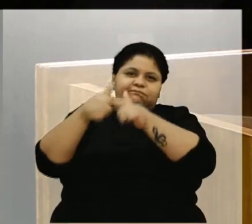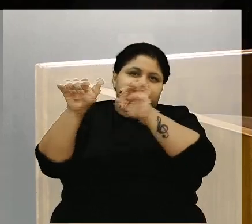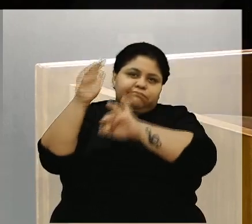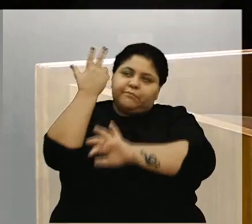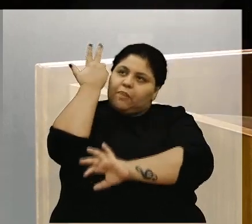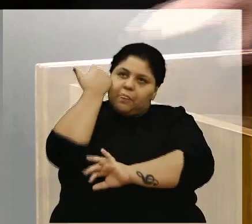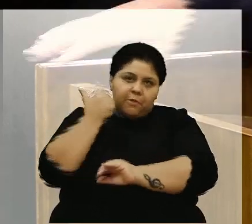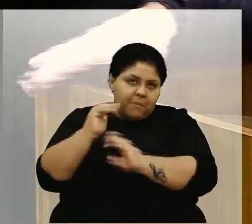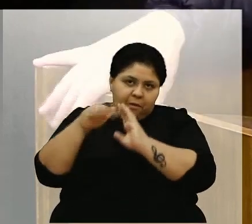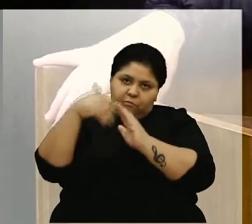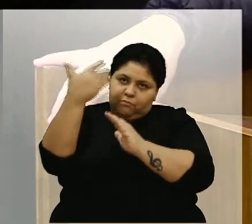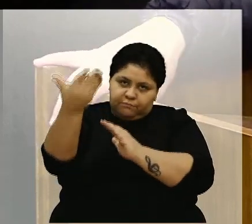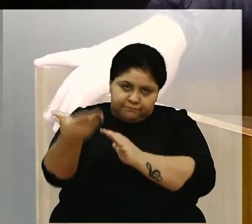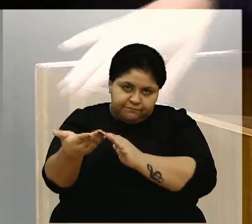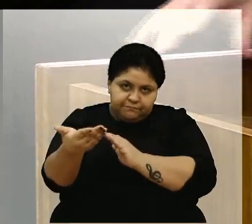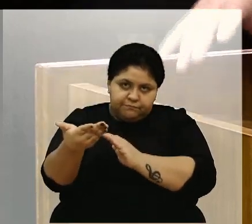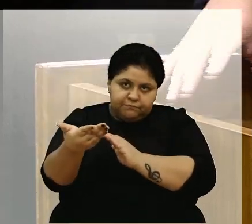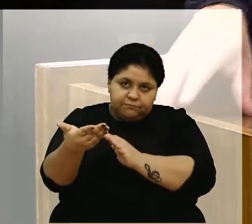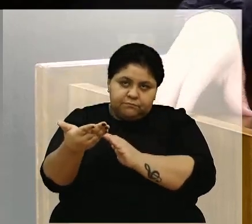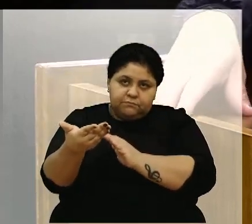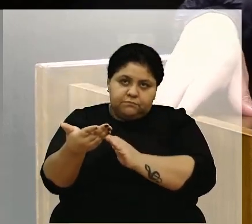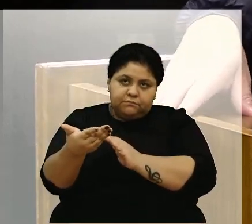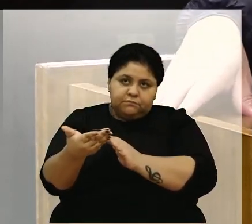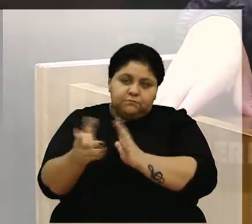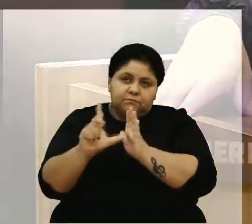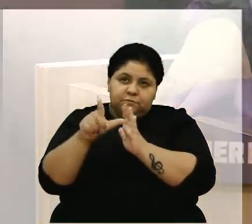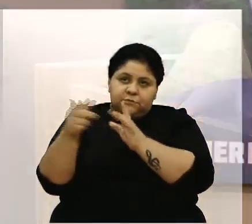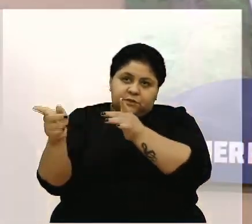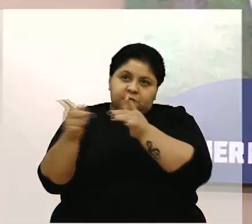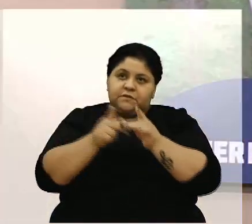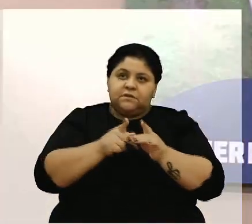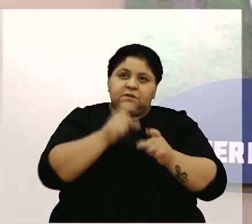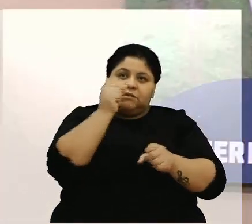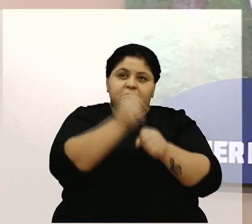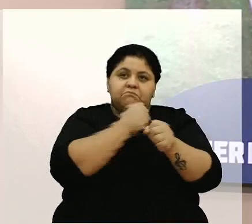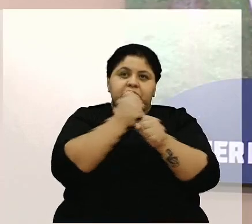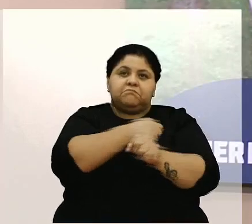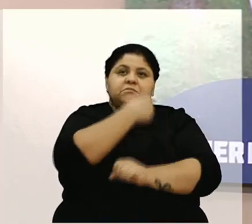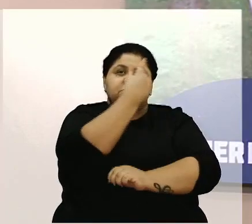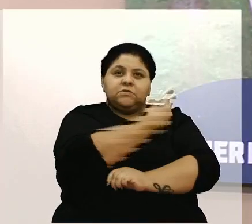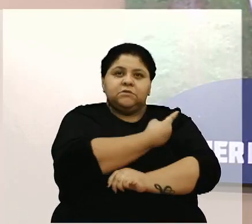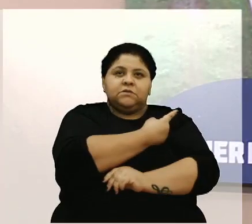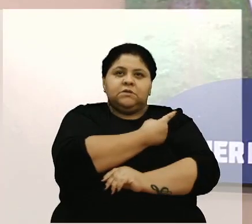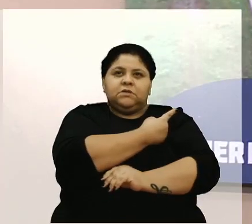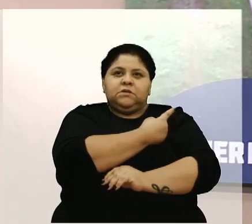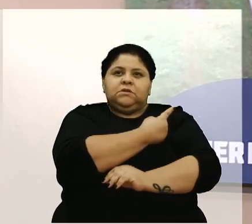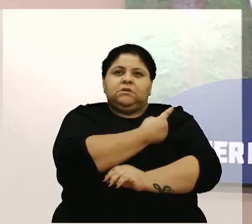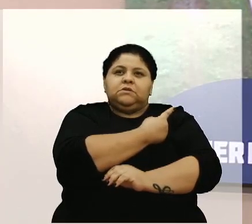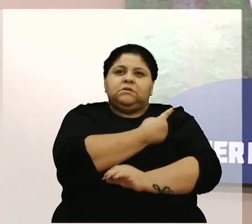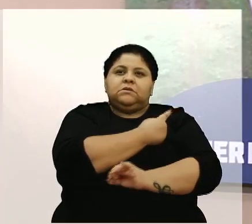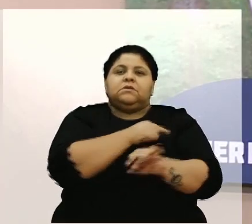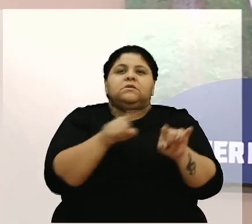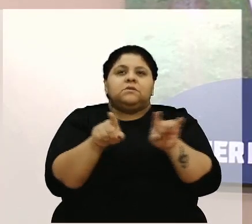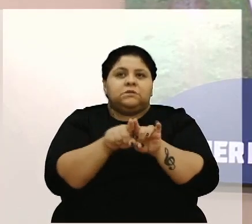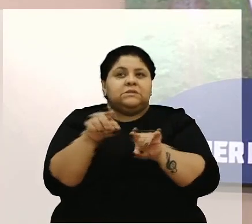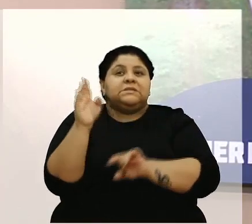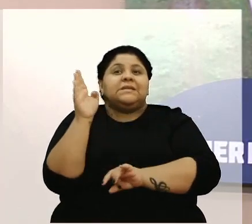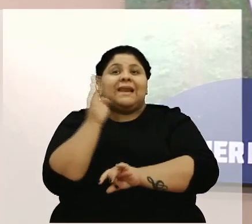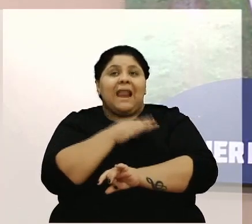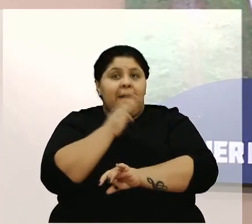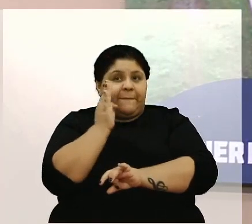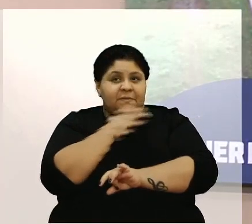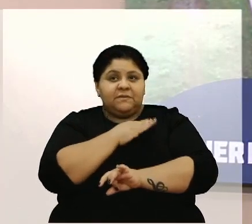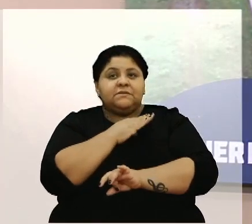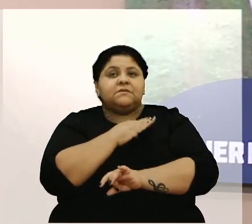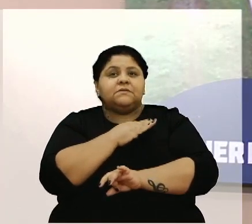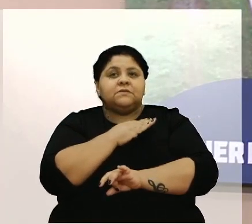que ser adiado, mas logo a gente vai visitar as construções, que está aqui, peço que mostrem em casa, as construções, além de ser rápidas,